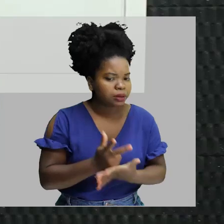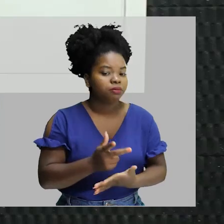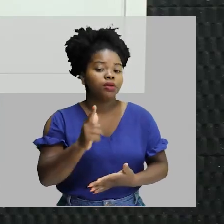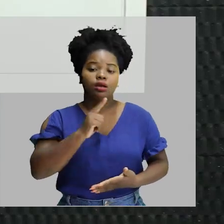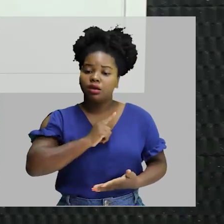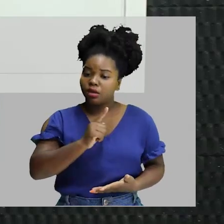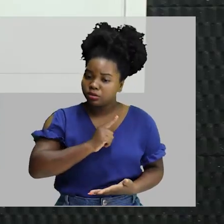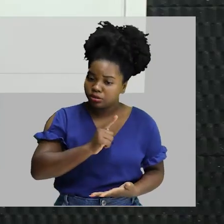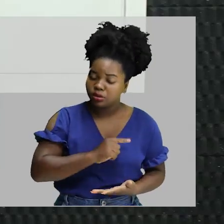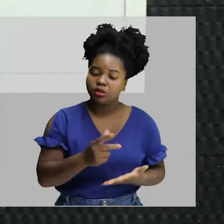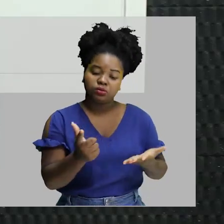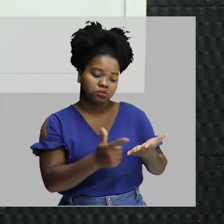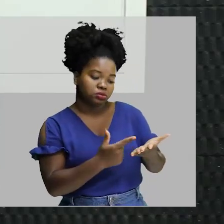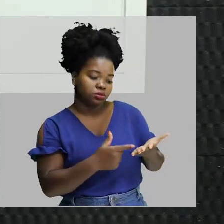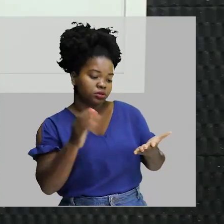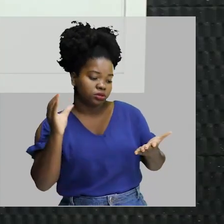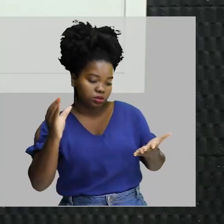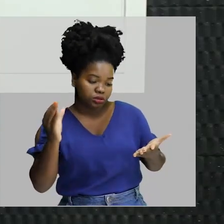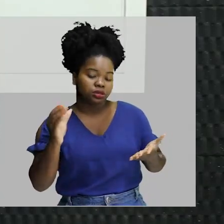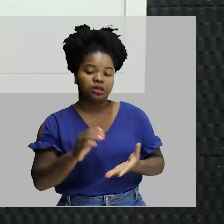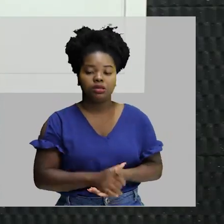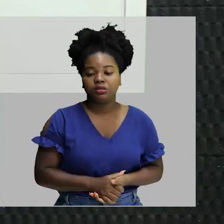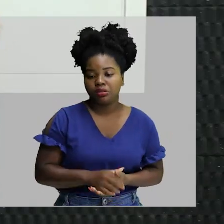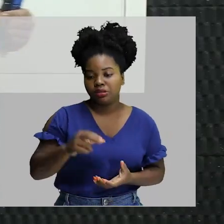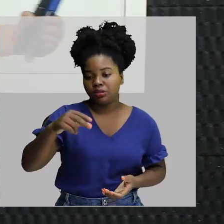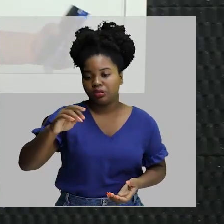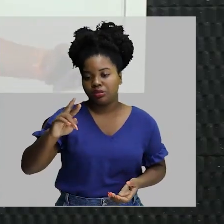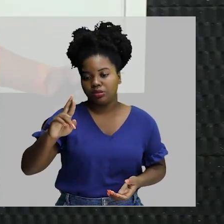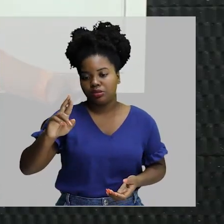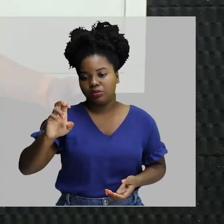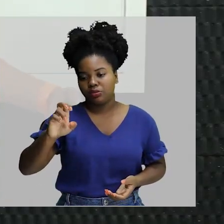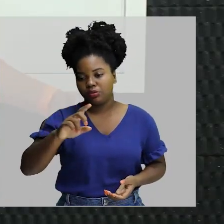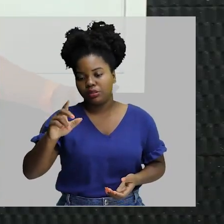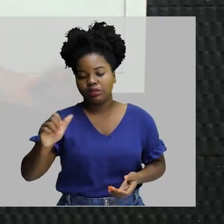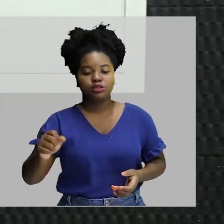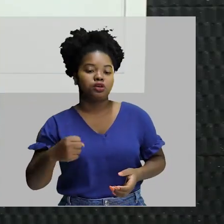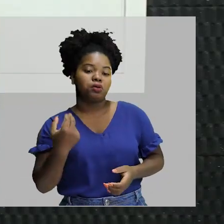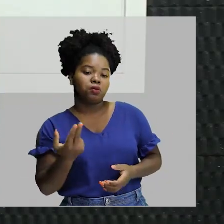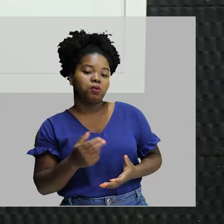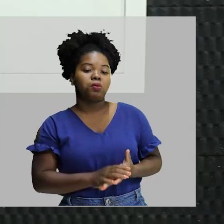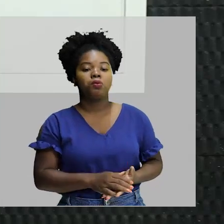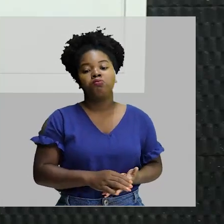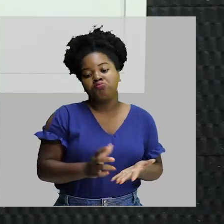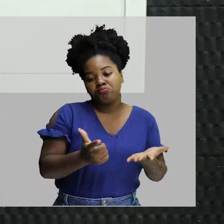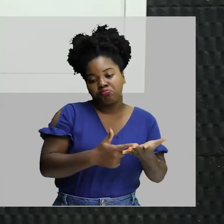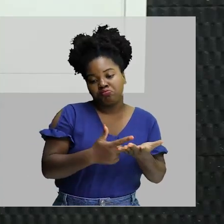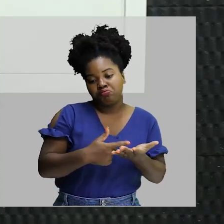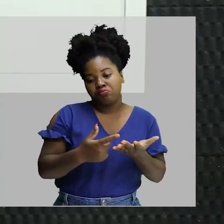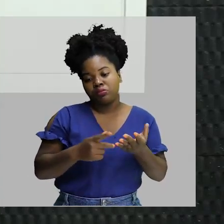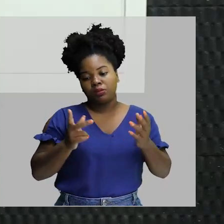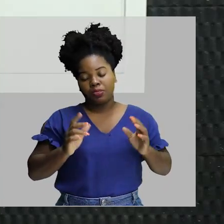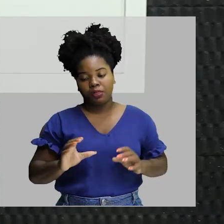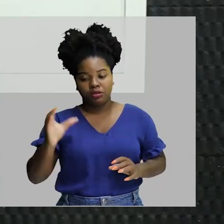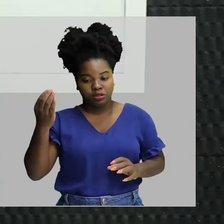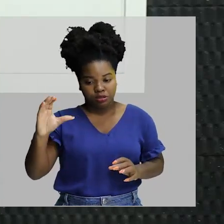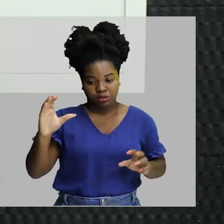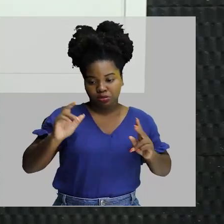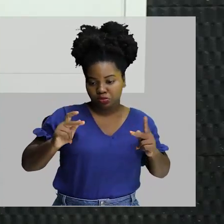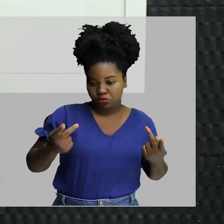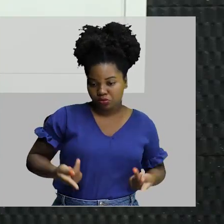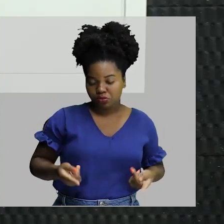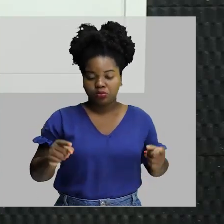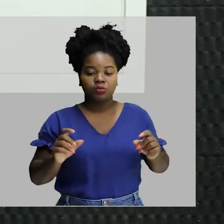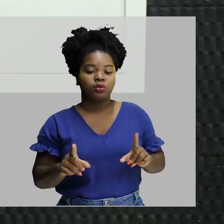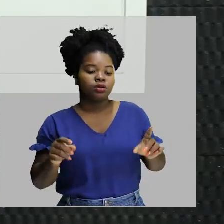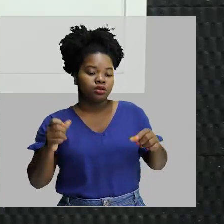presente, ou nos livros de ciências da natureza, ou até mesmo nos livros de humanos, por exemplo, você pode pegar ali, tá,